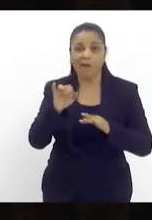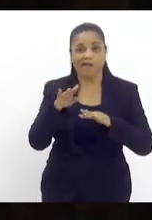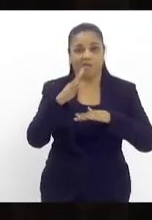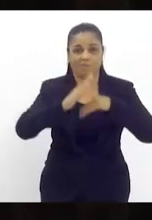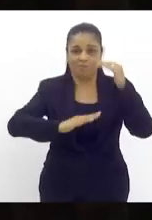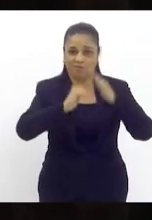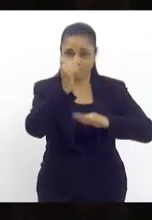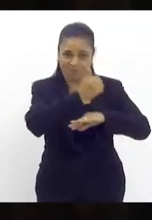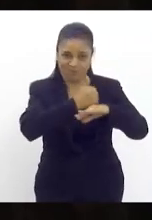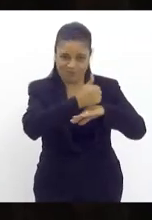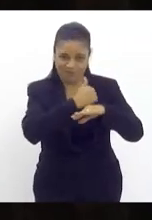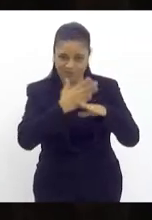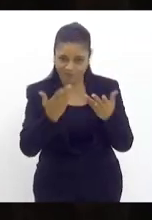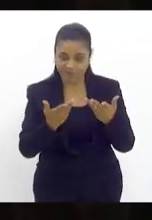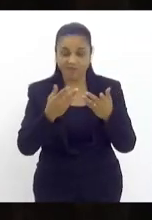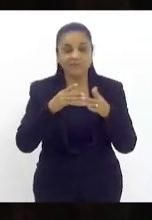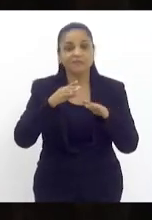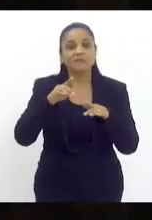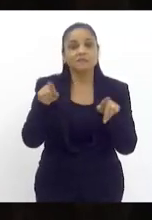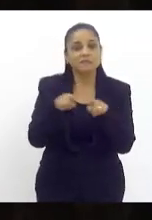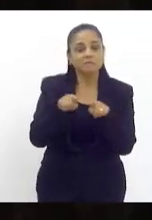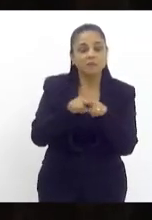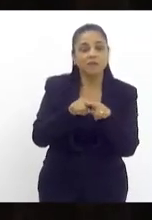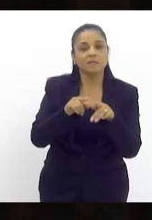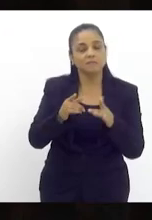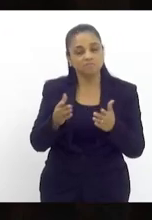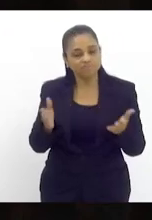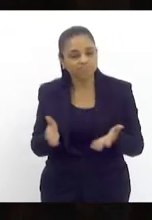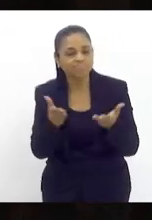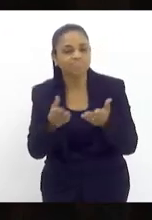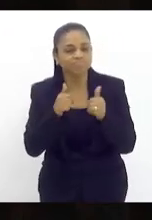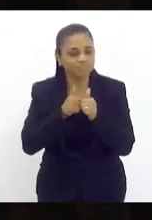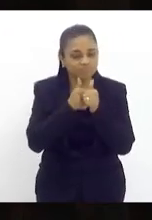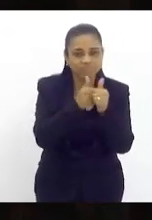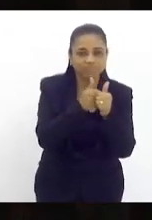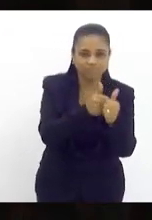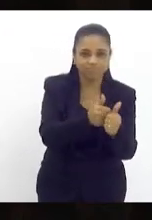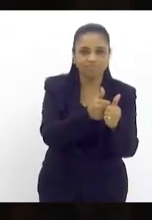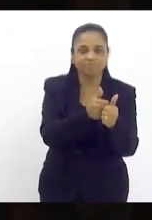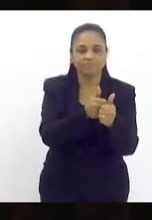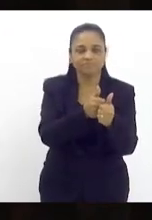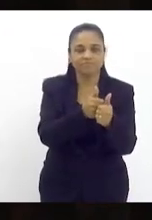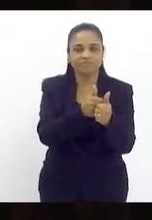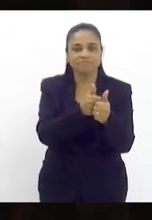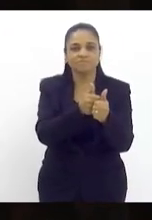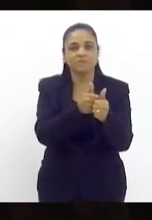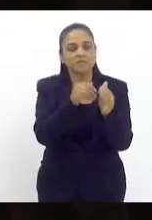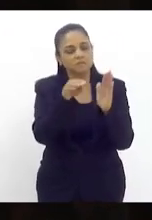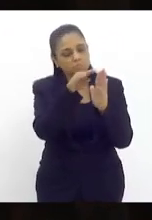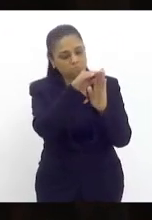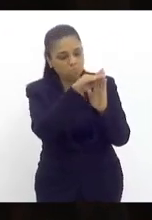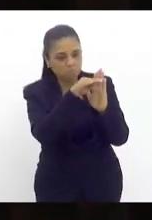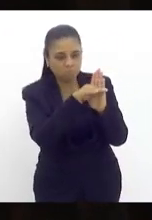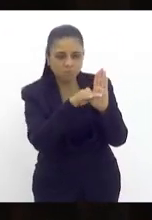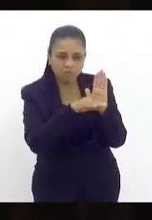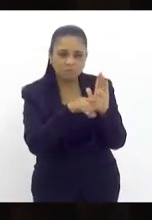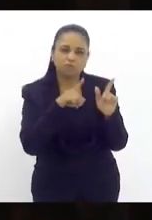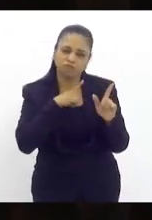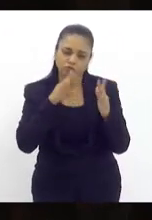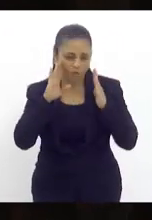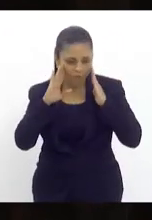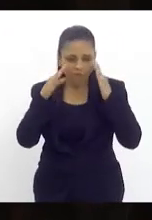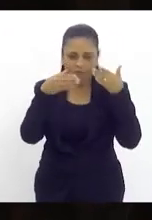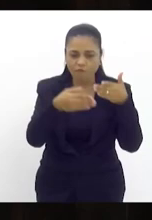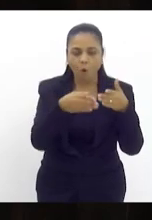pais, assim por diante. E, ao mesmo tempo, nessa dedicação, nesse acompanhamento. Então, esse programa também tinha um foco